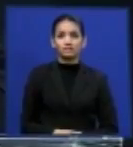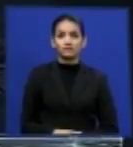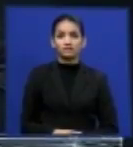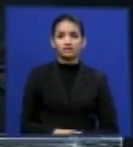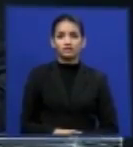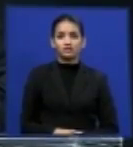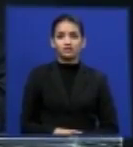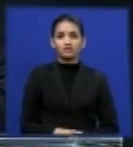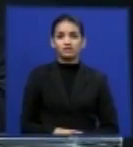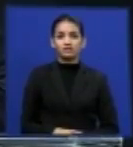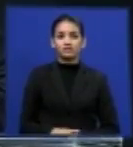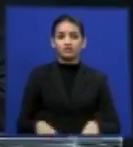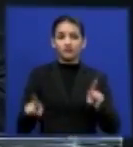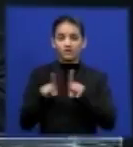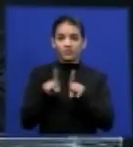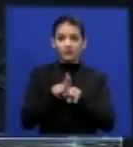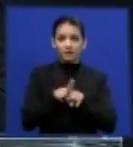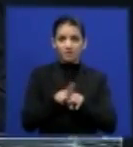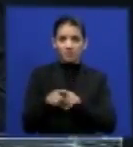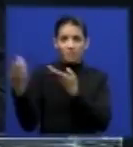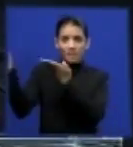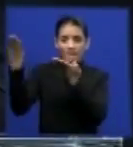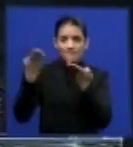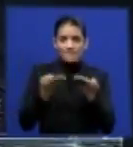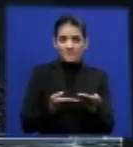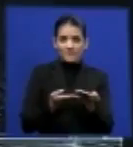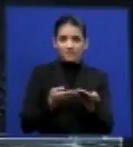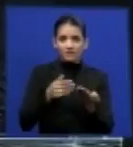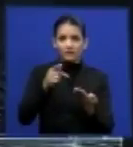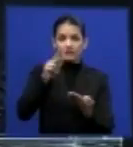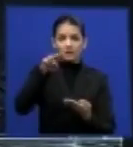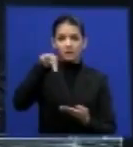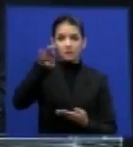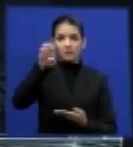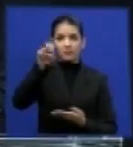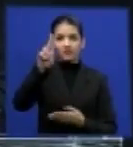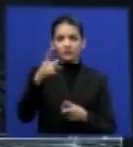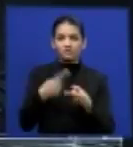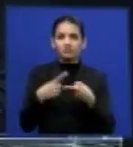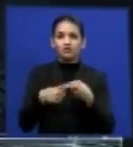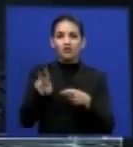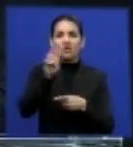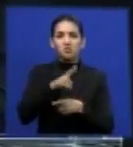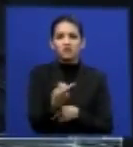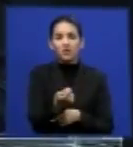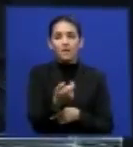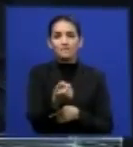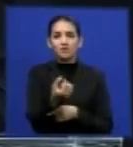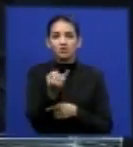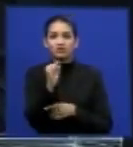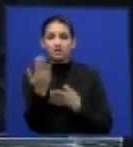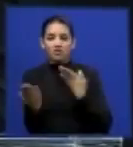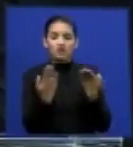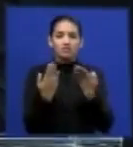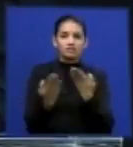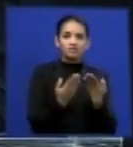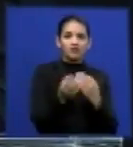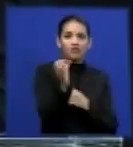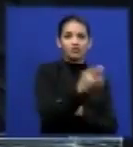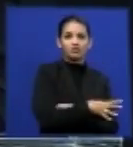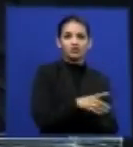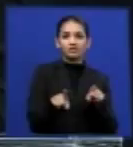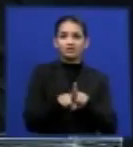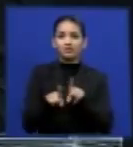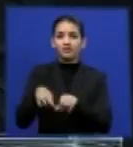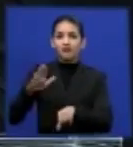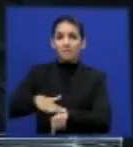A importação de pneus usados, por ter uma vida útil menor que os pneus novos, aumenta a velocidade de geração de